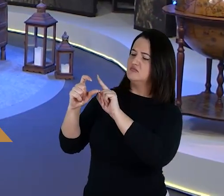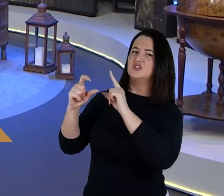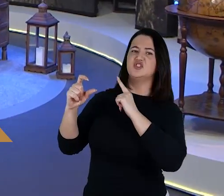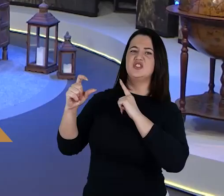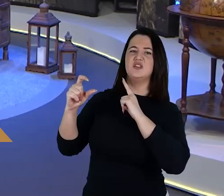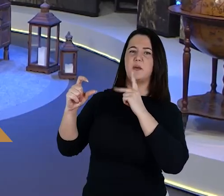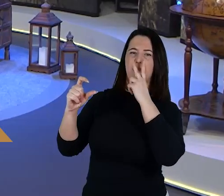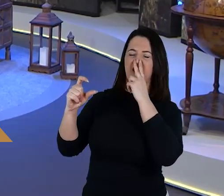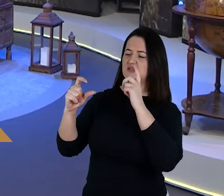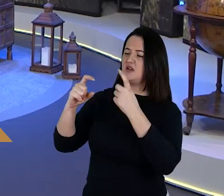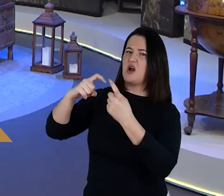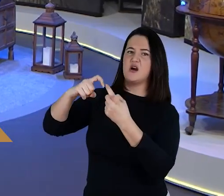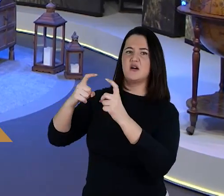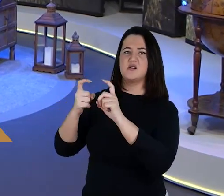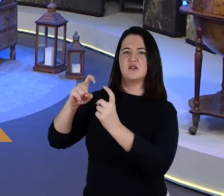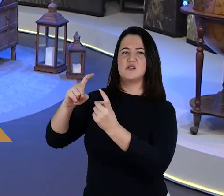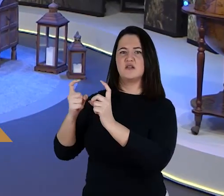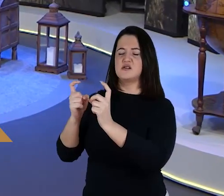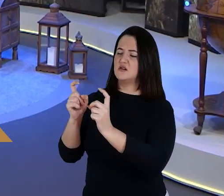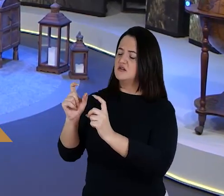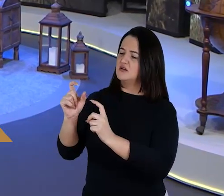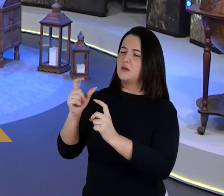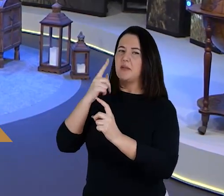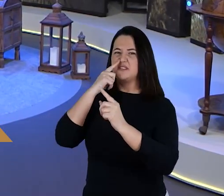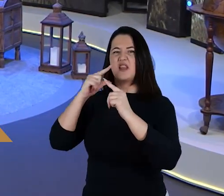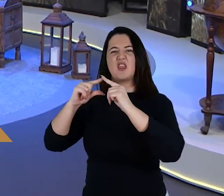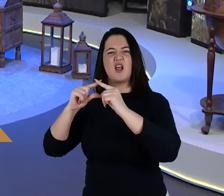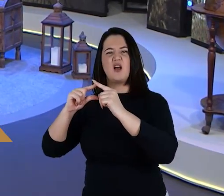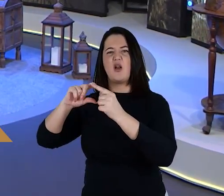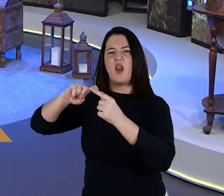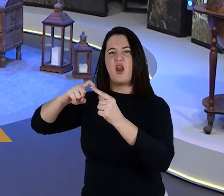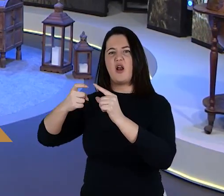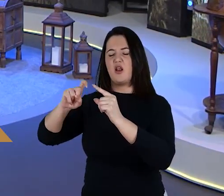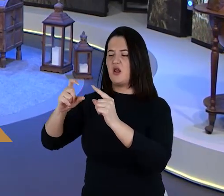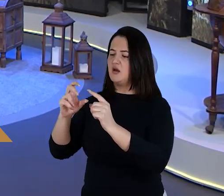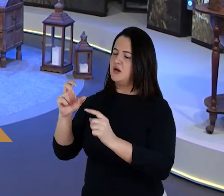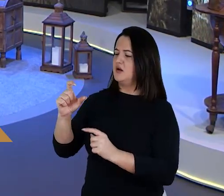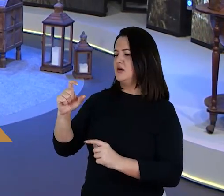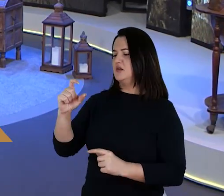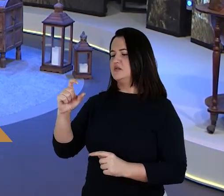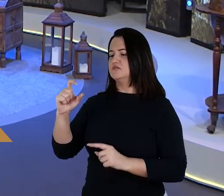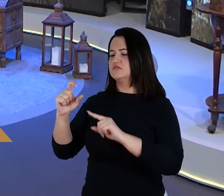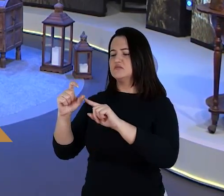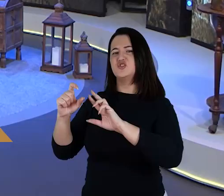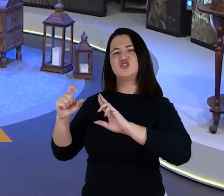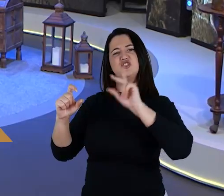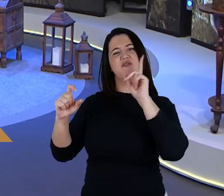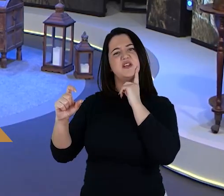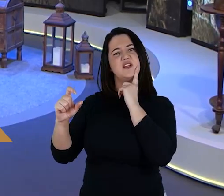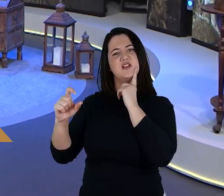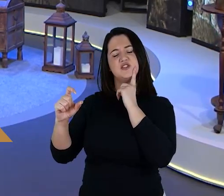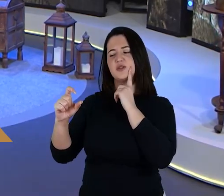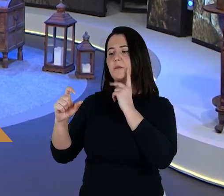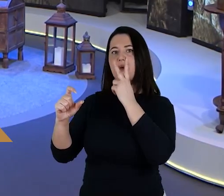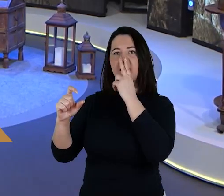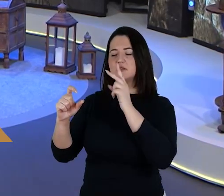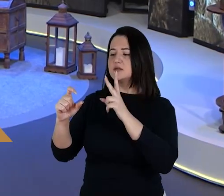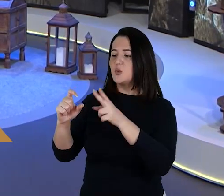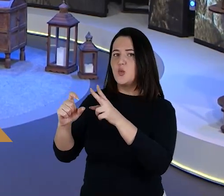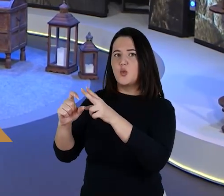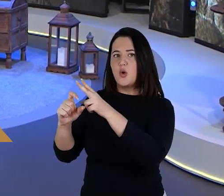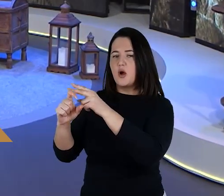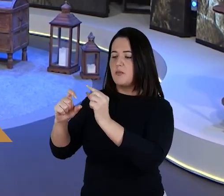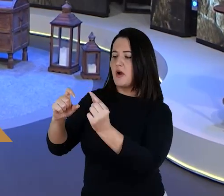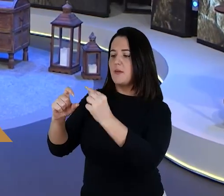de sinais cuneiformes em forma de triângulos, de vários tamanhos e formas diferentes, mas sempre numa série